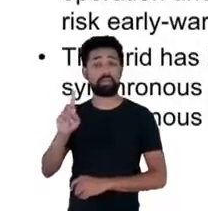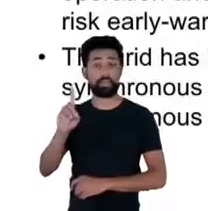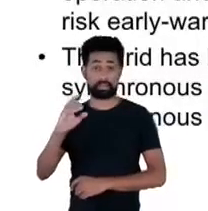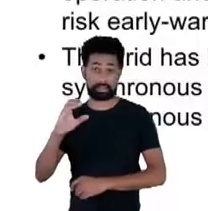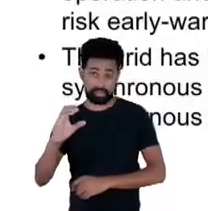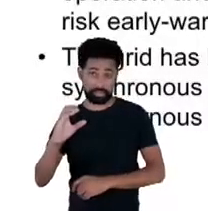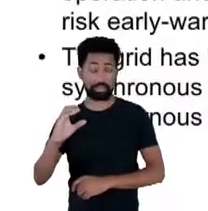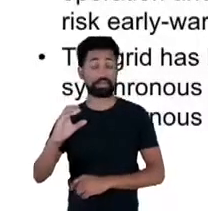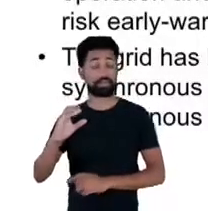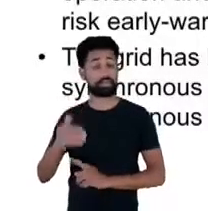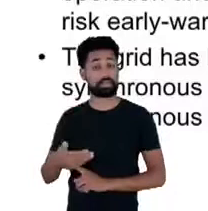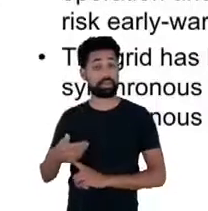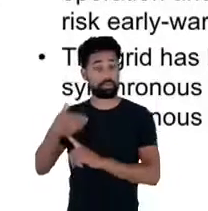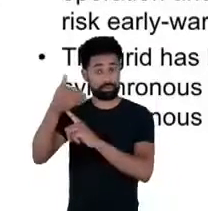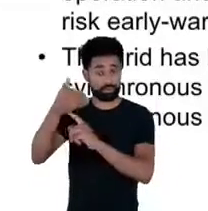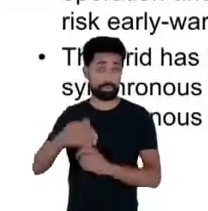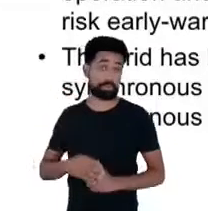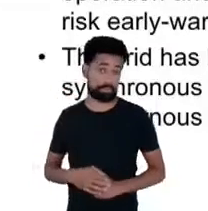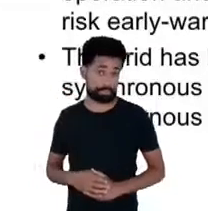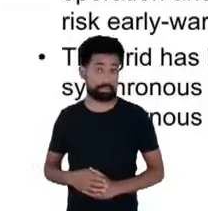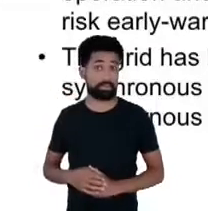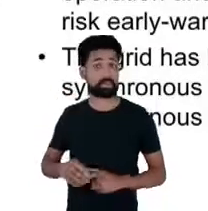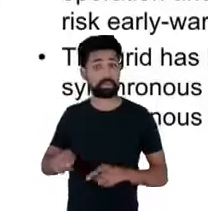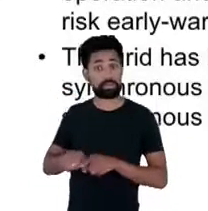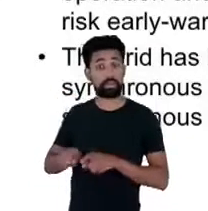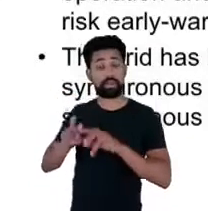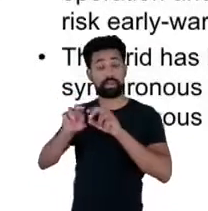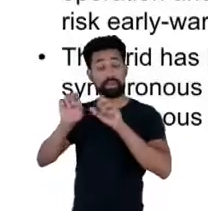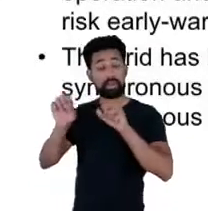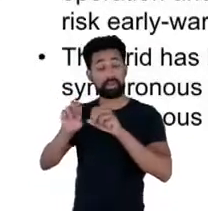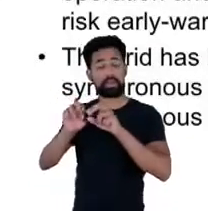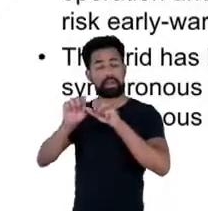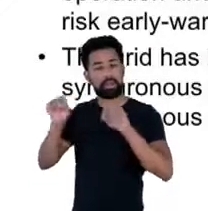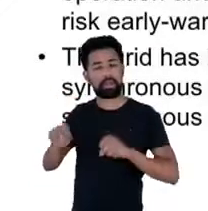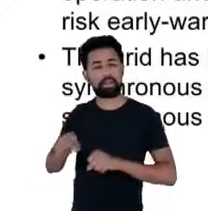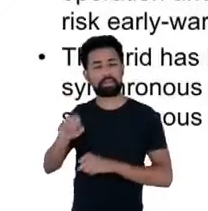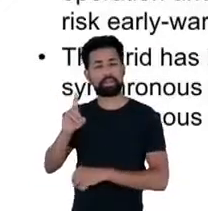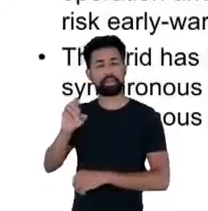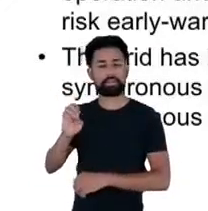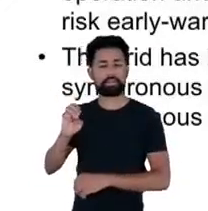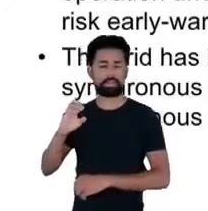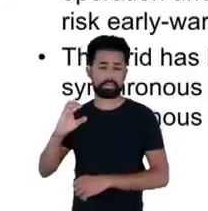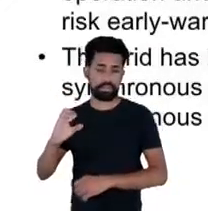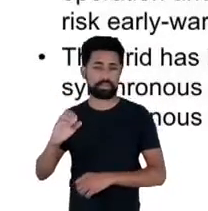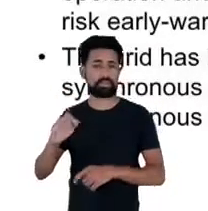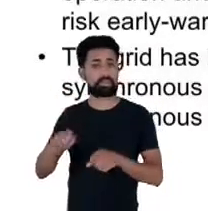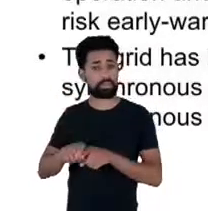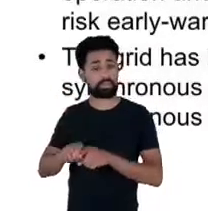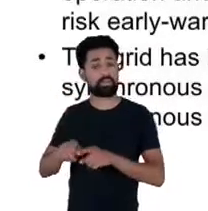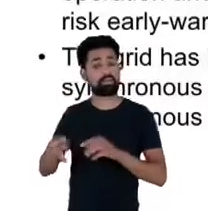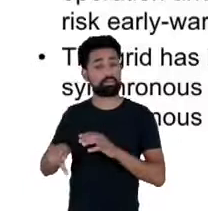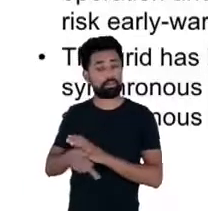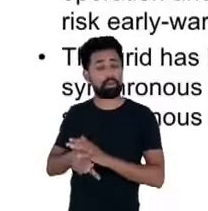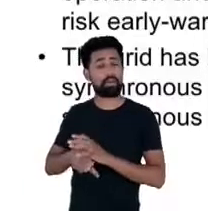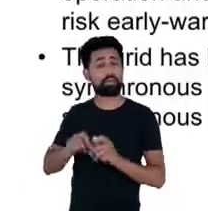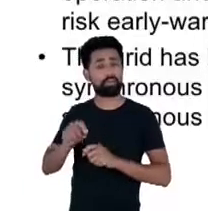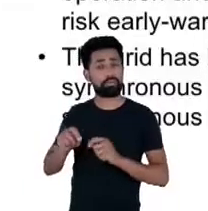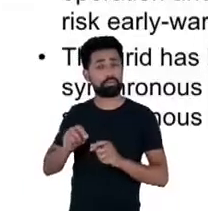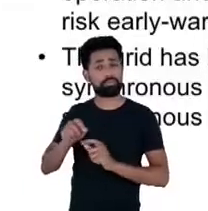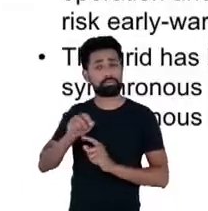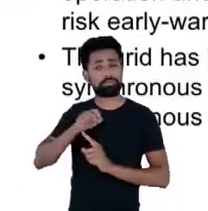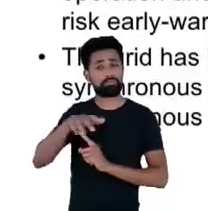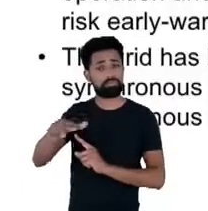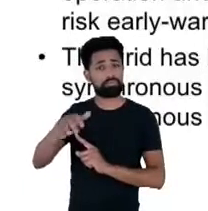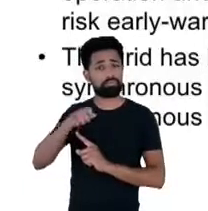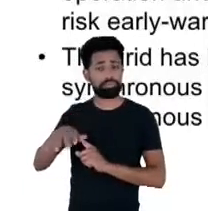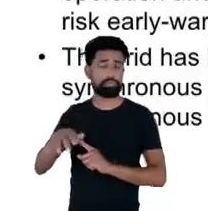tecnologia VSC, rede DC, e avanços de supercondutores e transmissão e linhas de transmissão